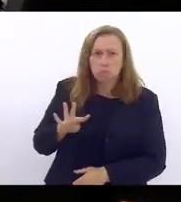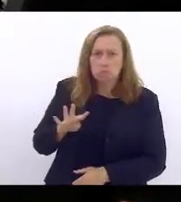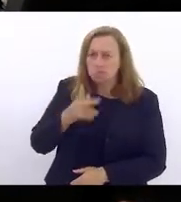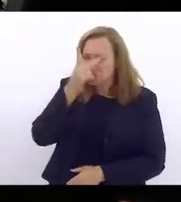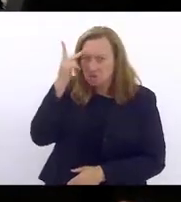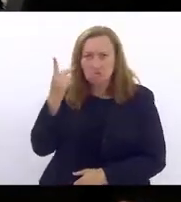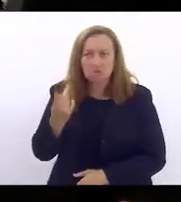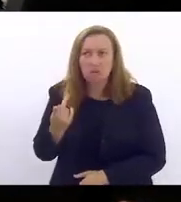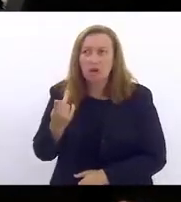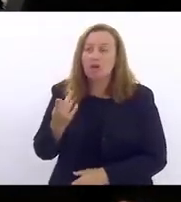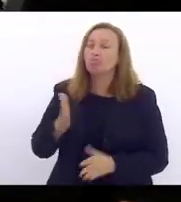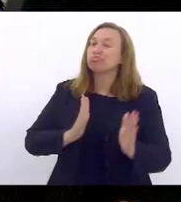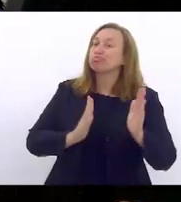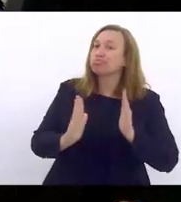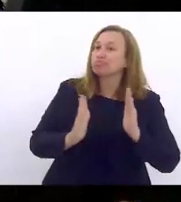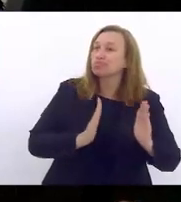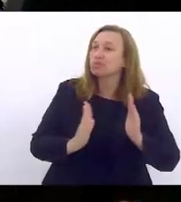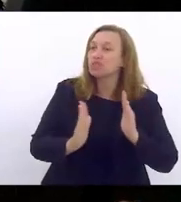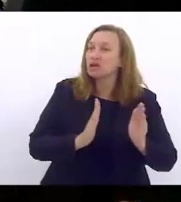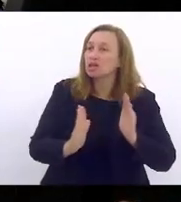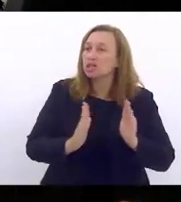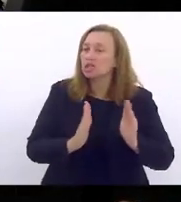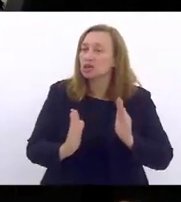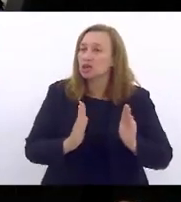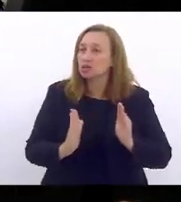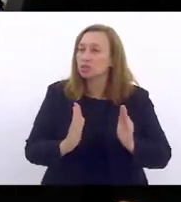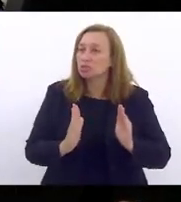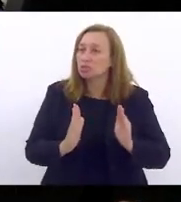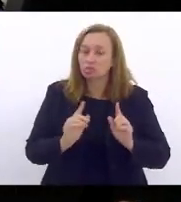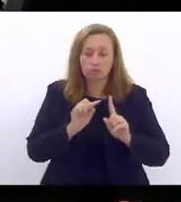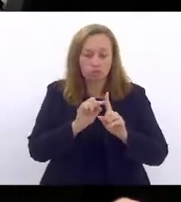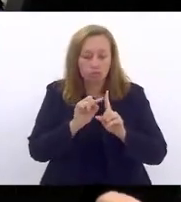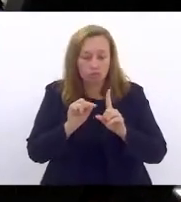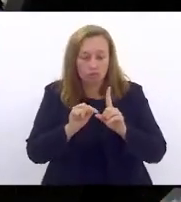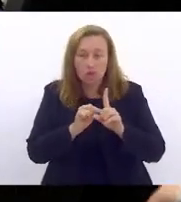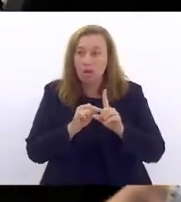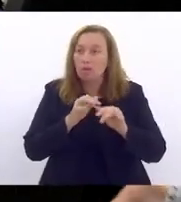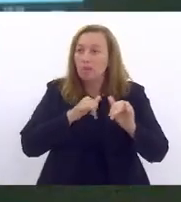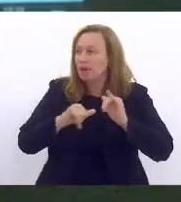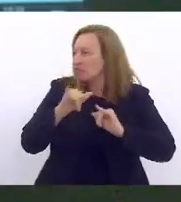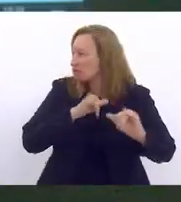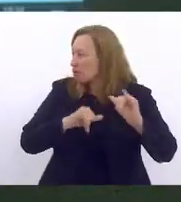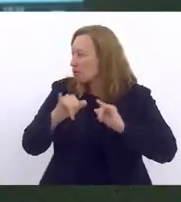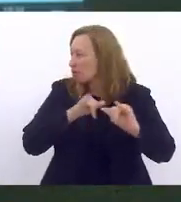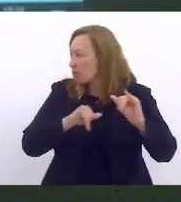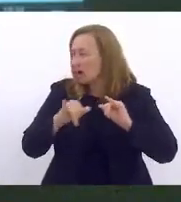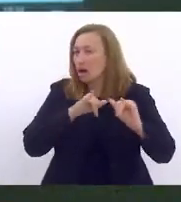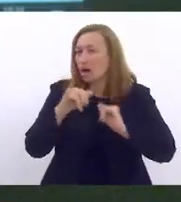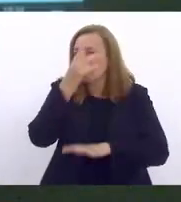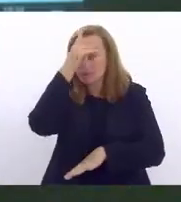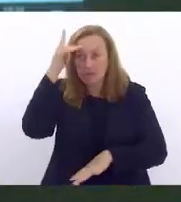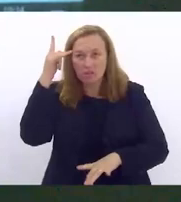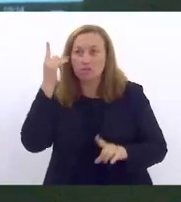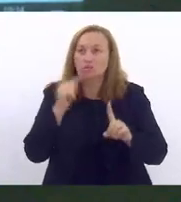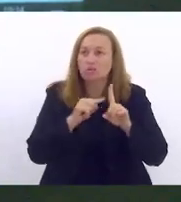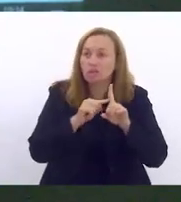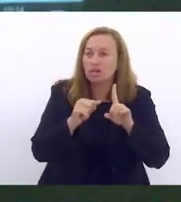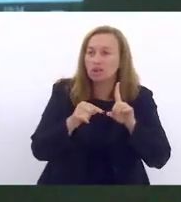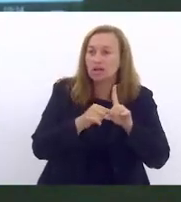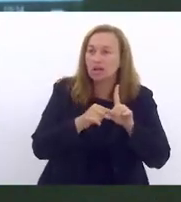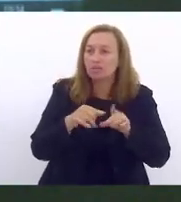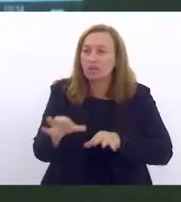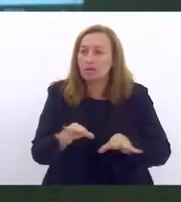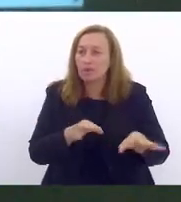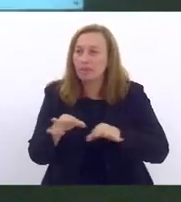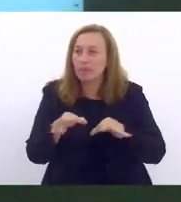é justamente esse período durante a gestação para informar a pessoa que está gestando, para preparar ela para o